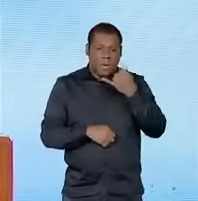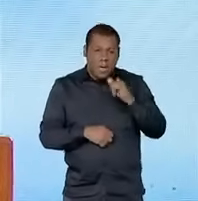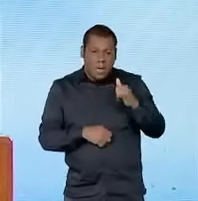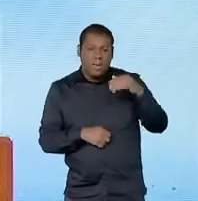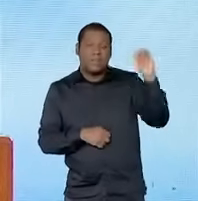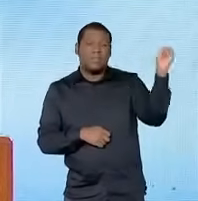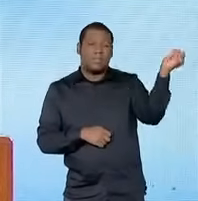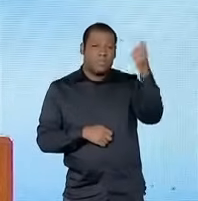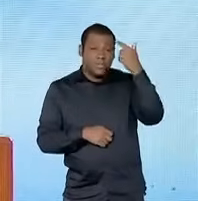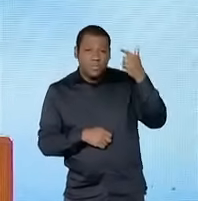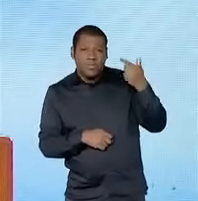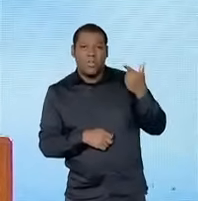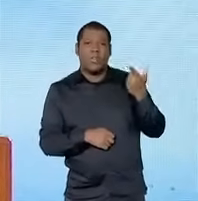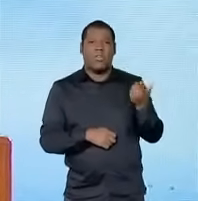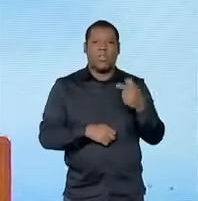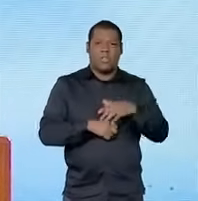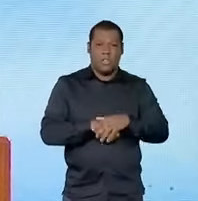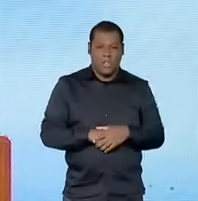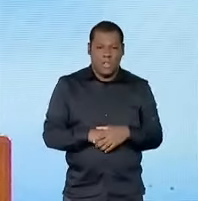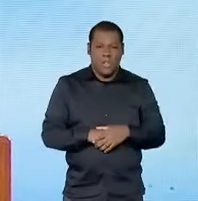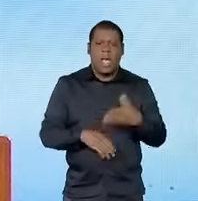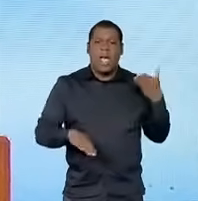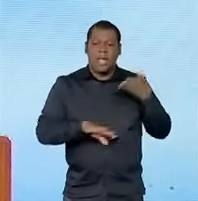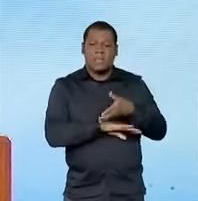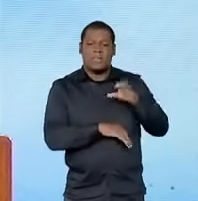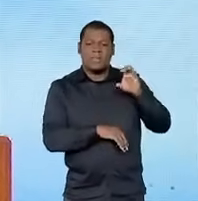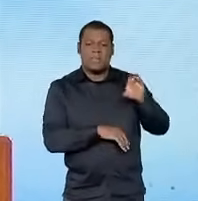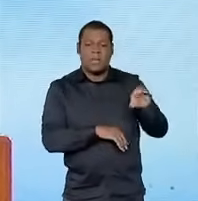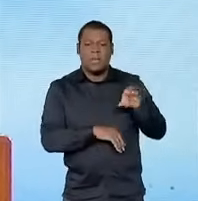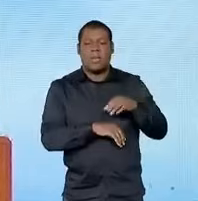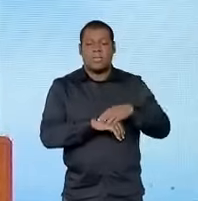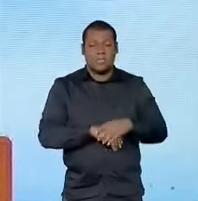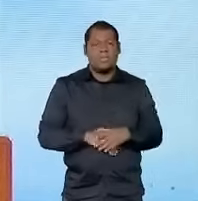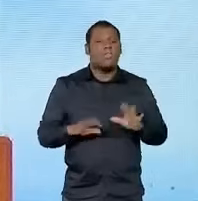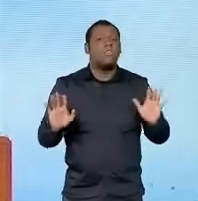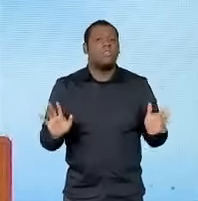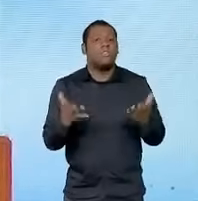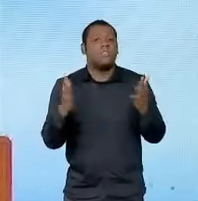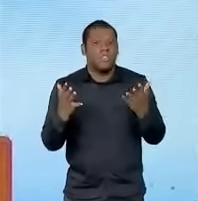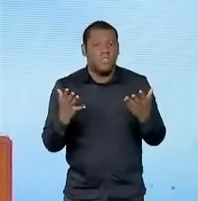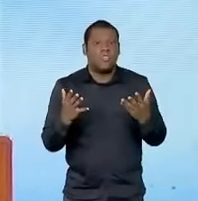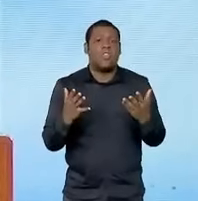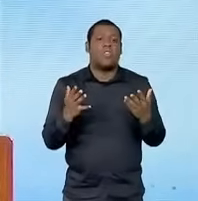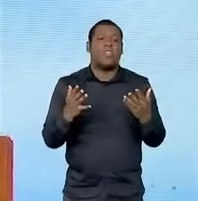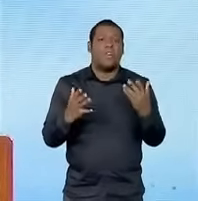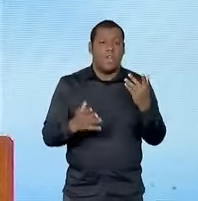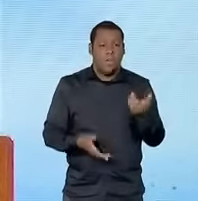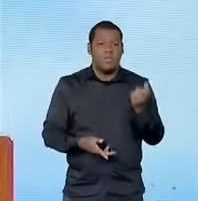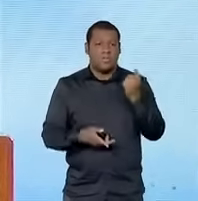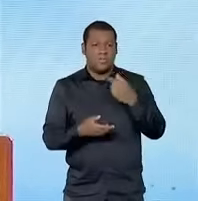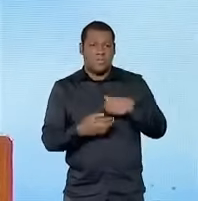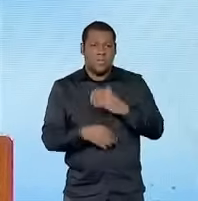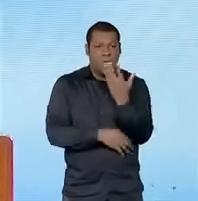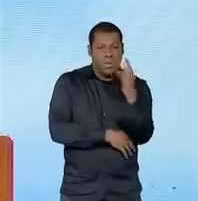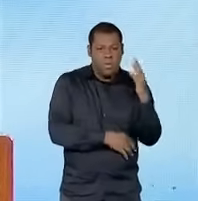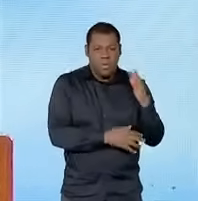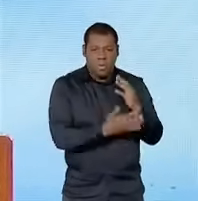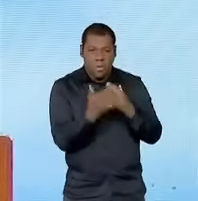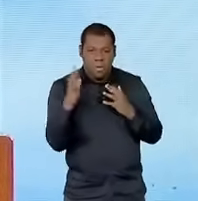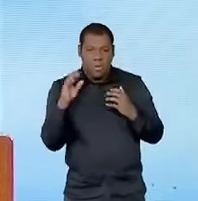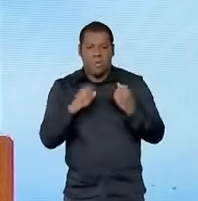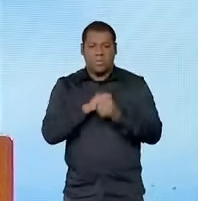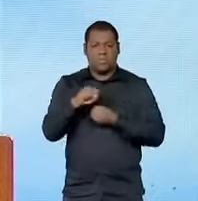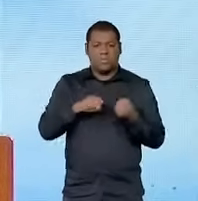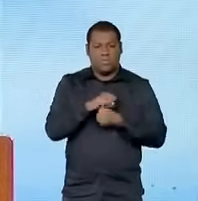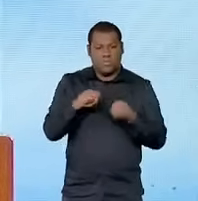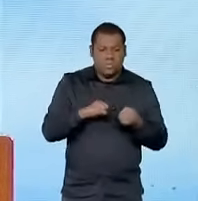solar, cisternas, créditos, fomento, quintais produtivos agroecológicos, assistência técnica